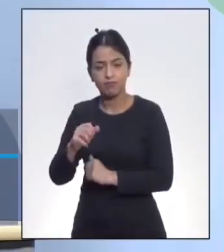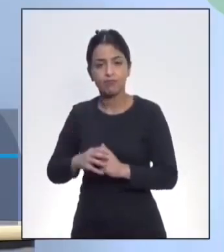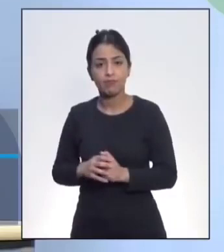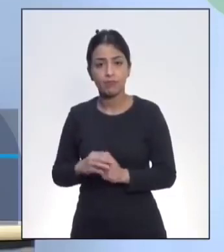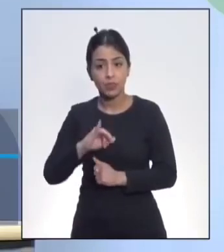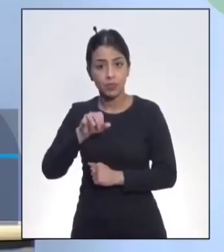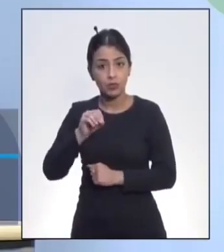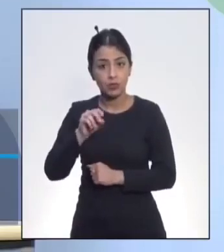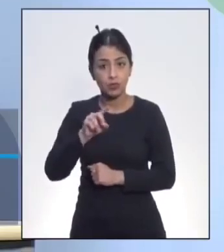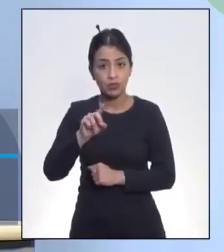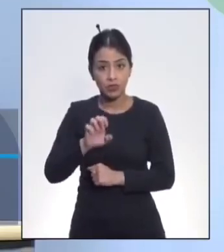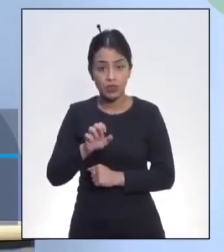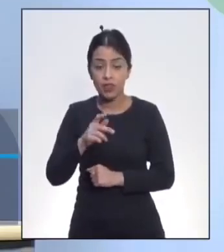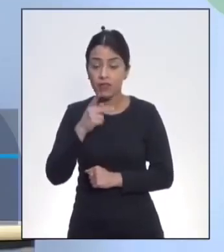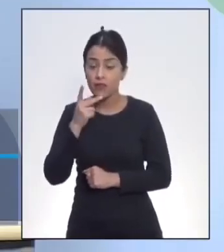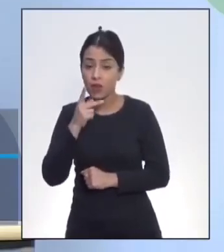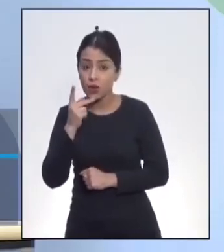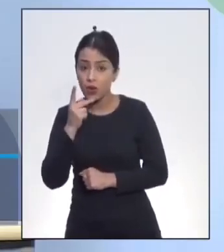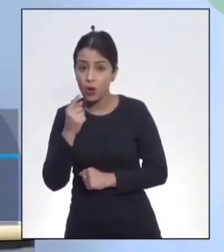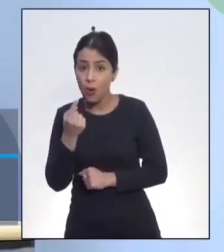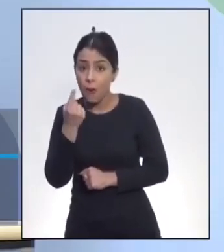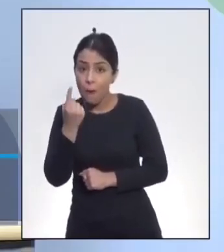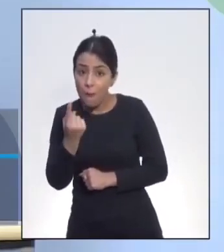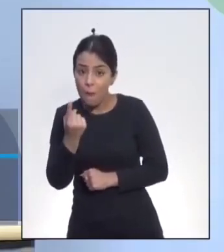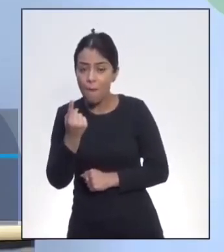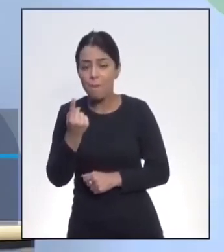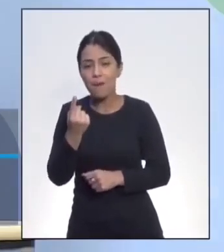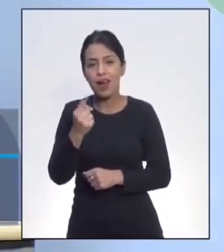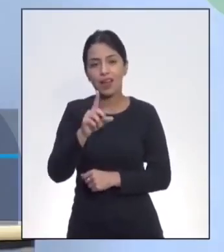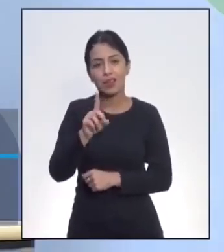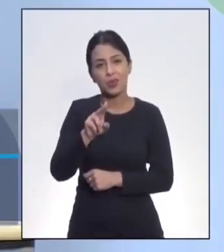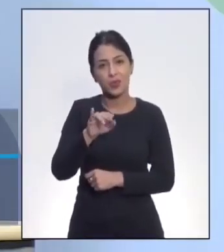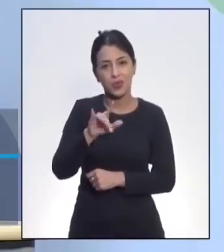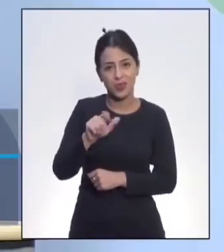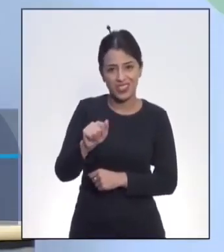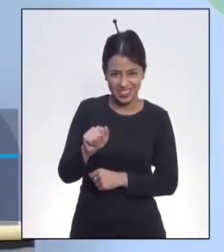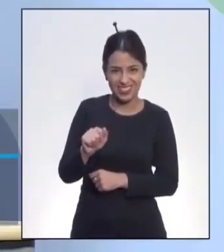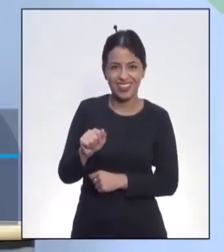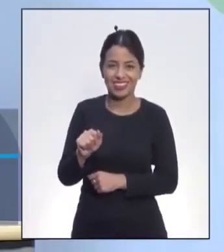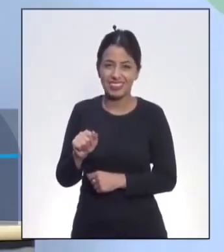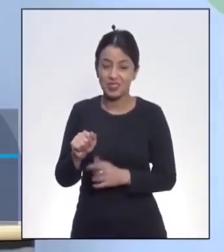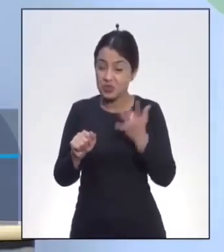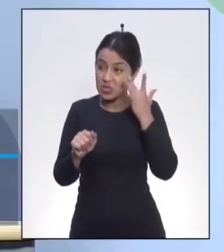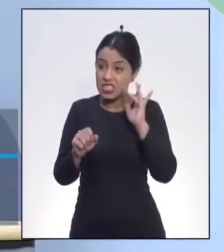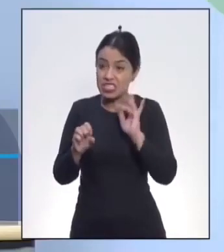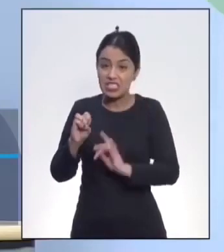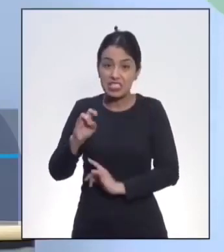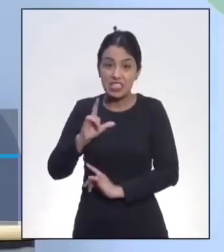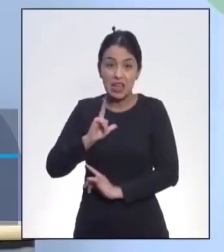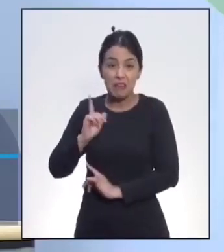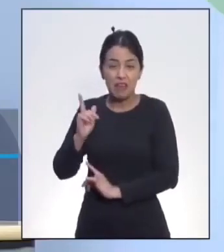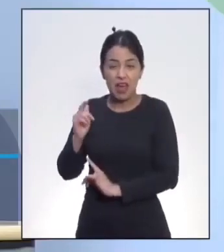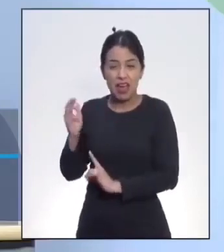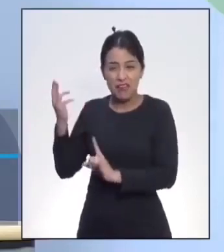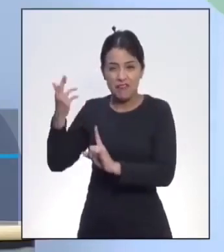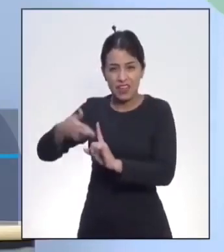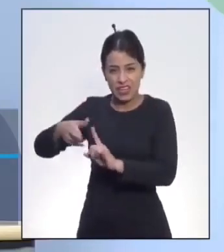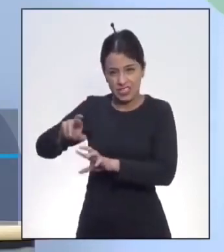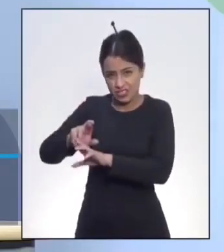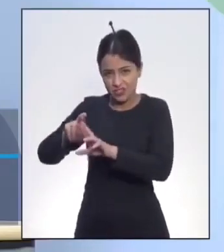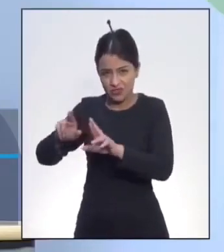uma dúzia, 12. Então, eu não sei se ele fez só a referência a uma dúzia, né? Como é que foi a